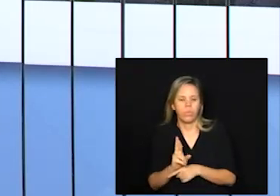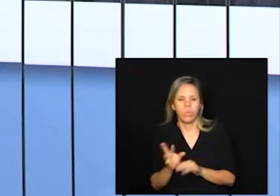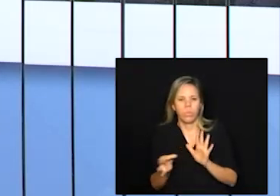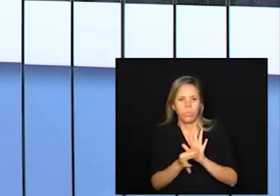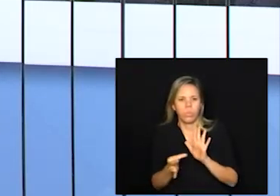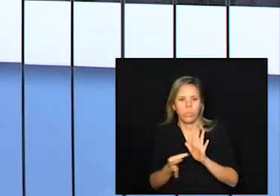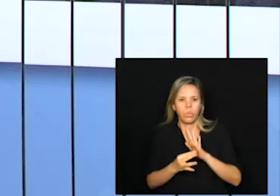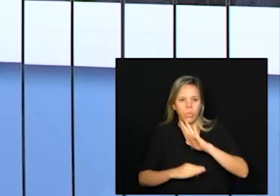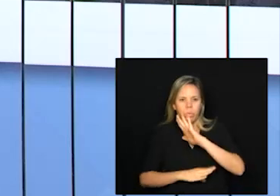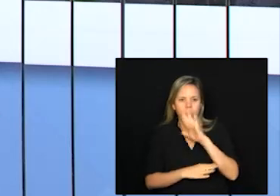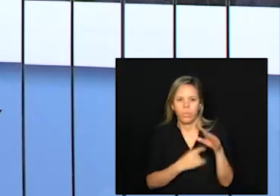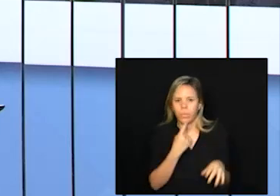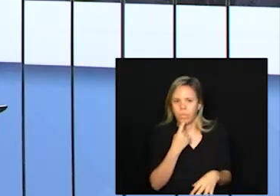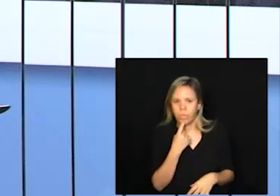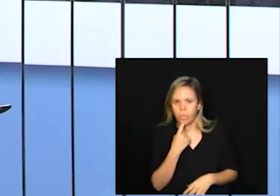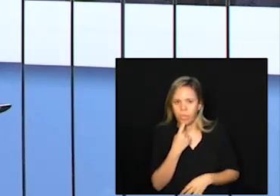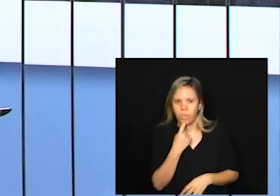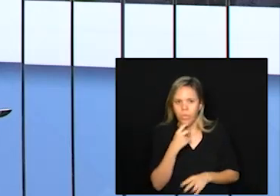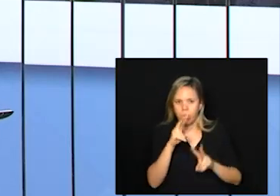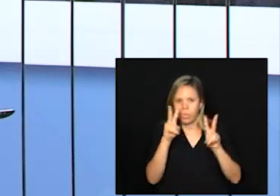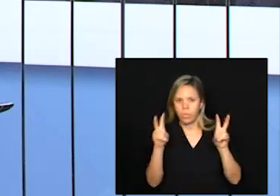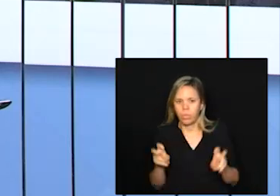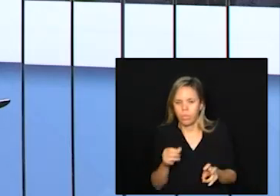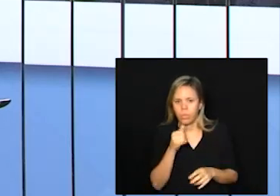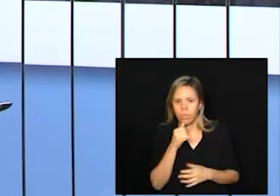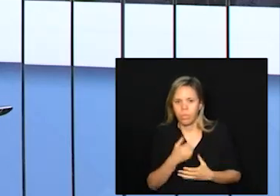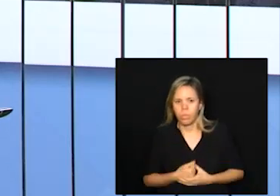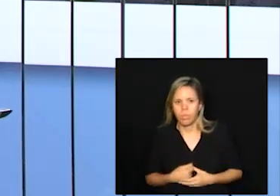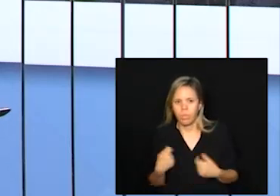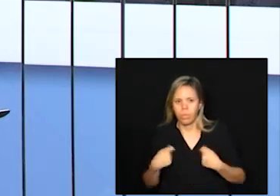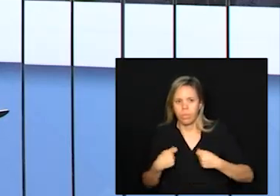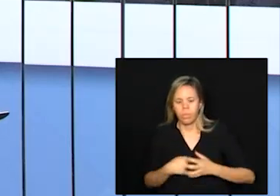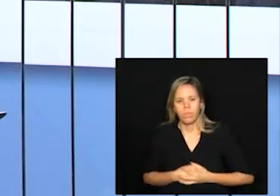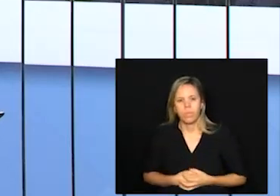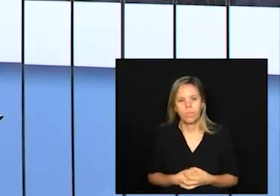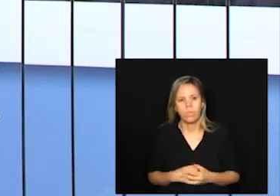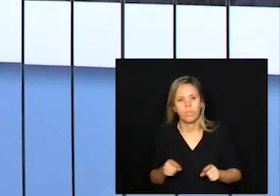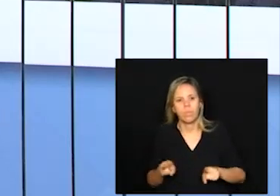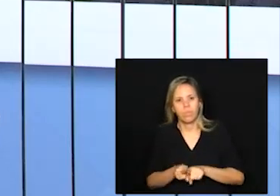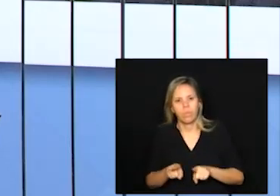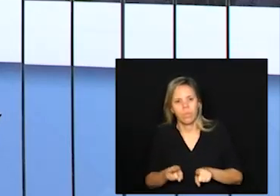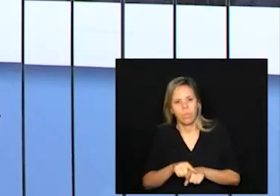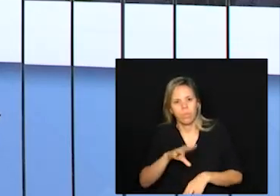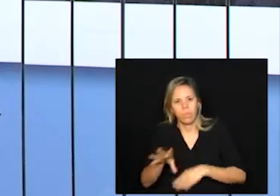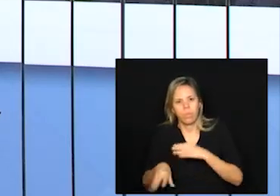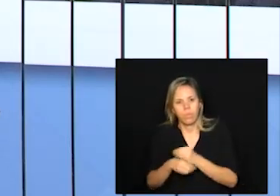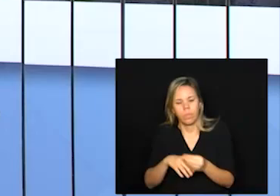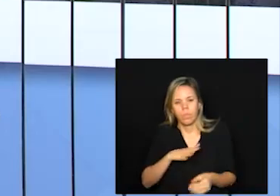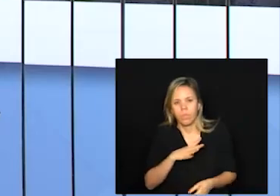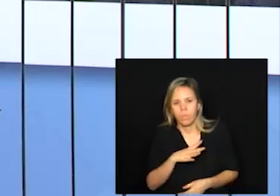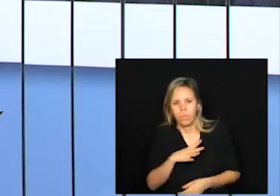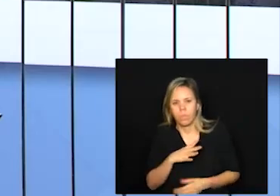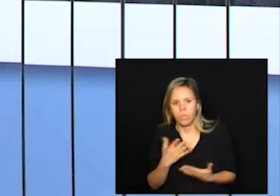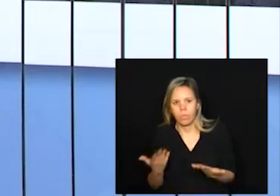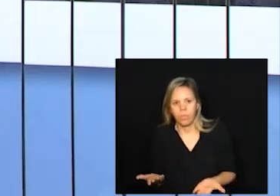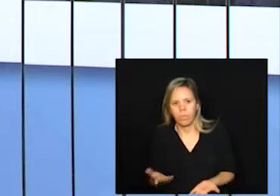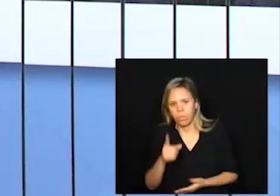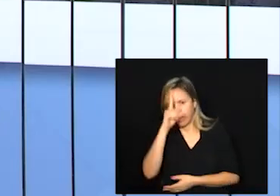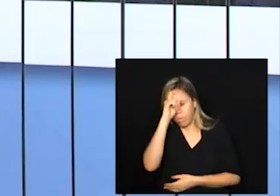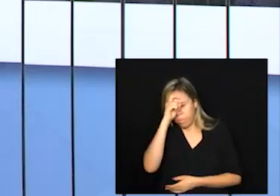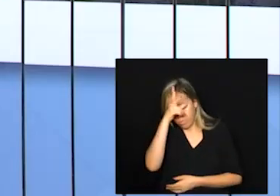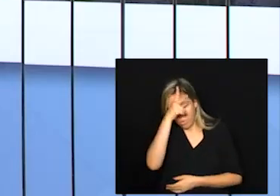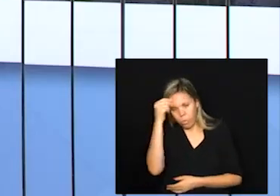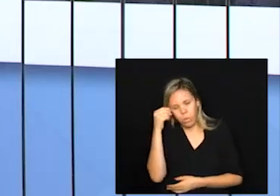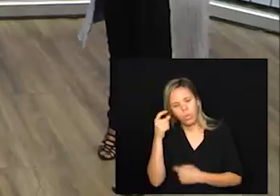opinião da Câmara de Campinas sobre, no caso aí, a necessidade de que também seja implantado na cidade este hospital